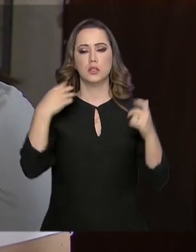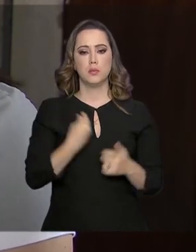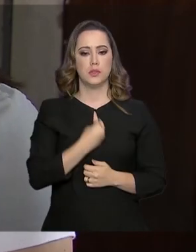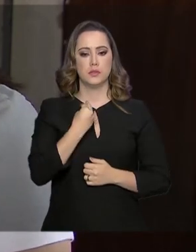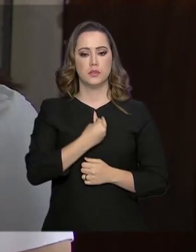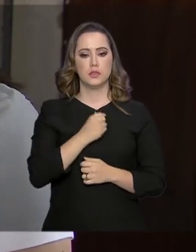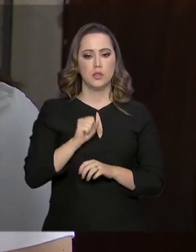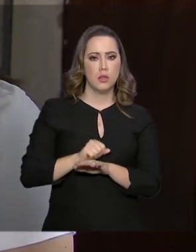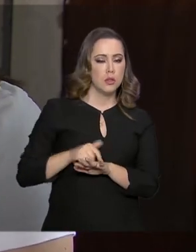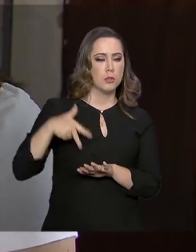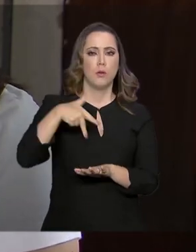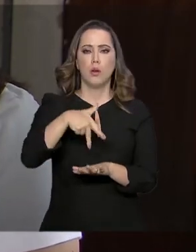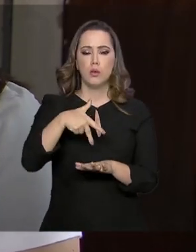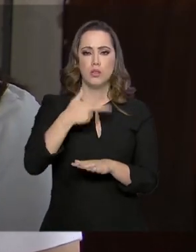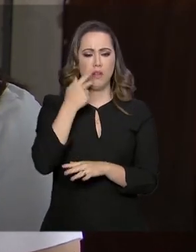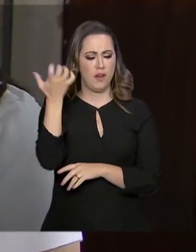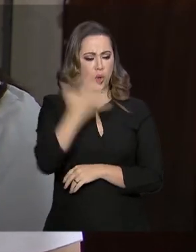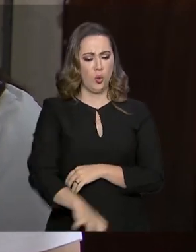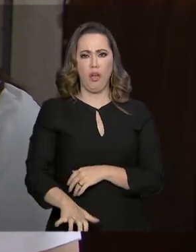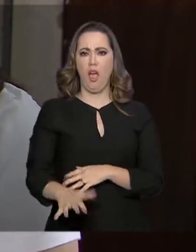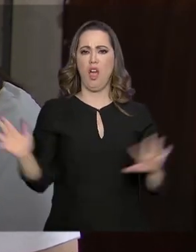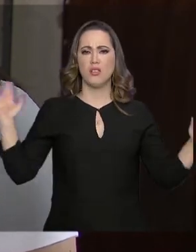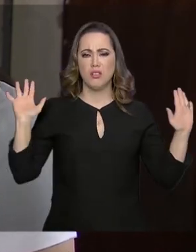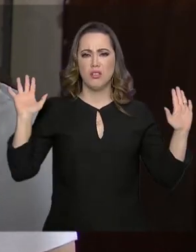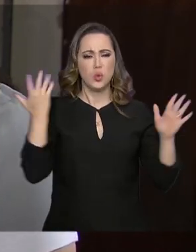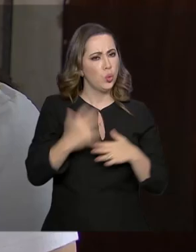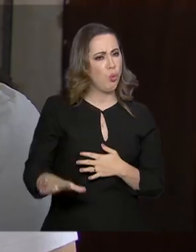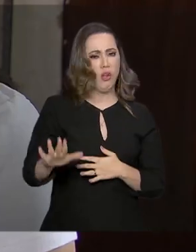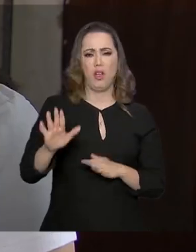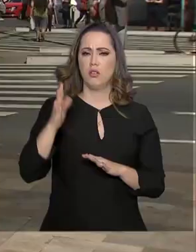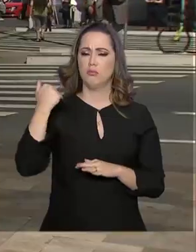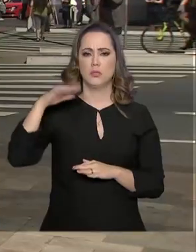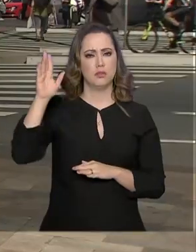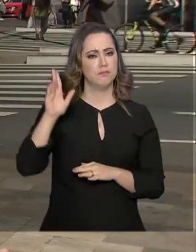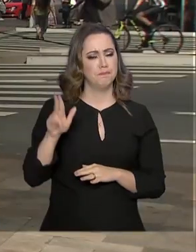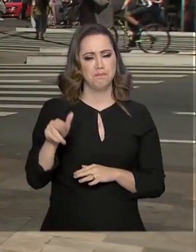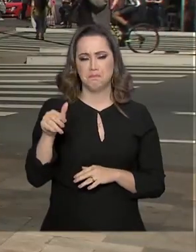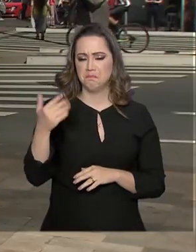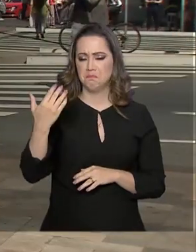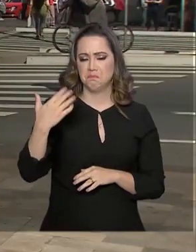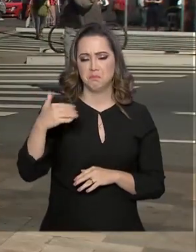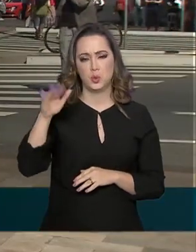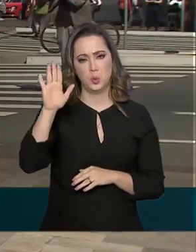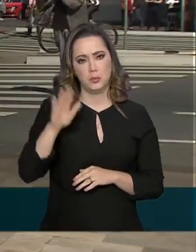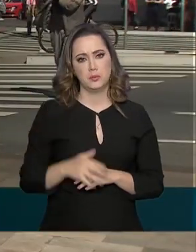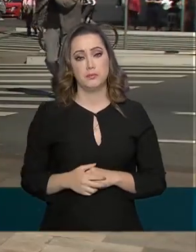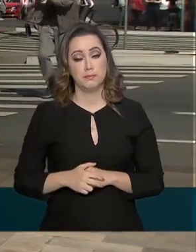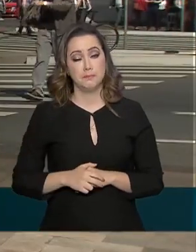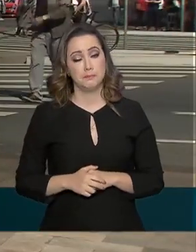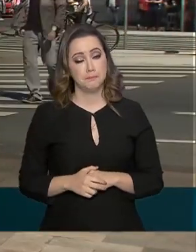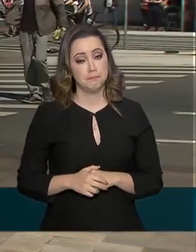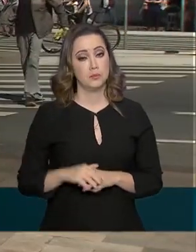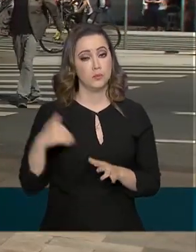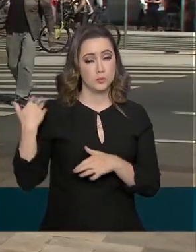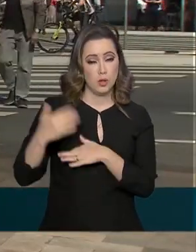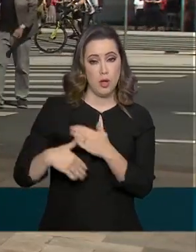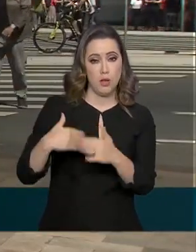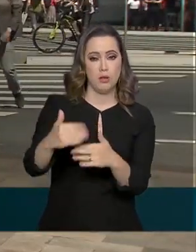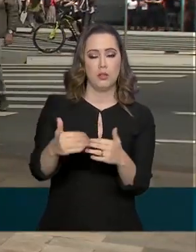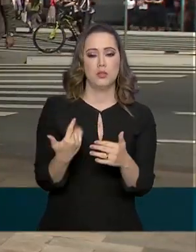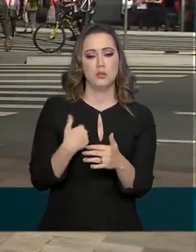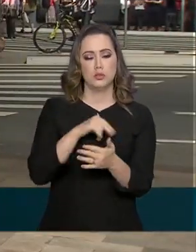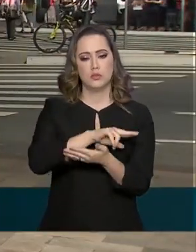Eu levantei e eu falei, não quero mais e não quero mais e não quis mais ele. Ao longo dos últimos anos, diversas políticas públicas foram